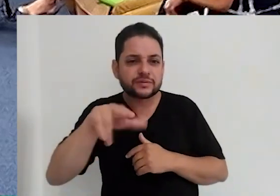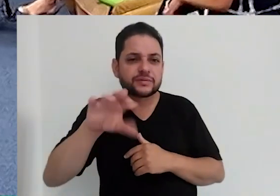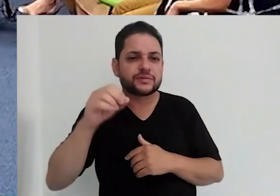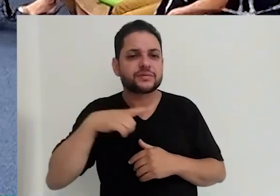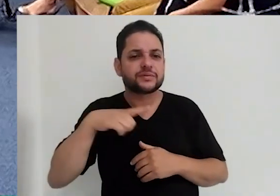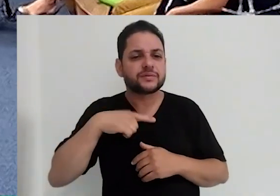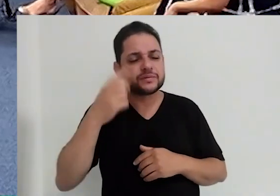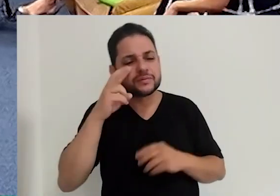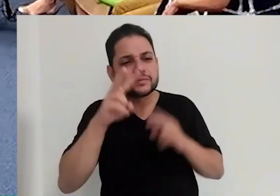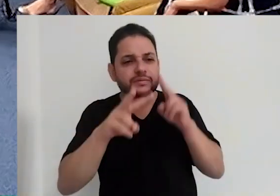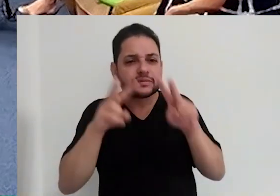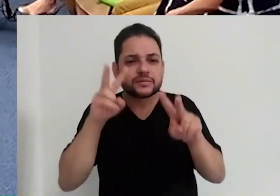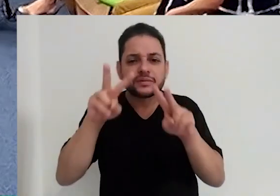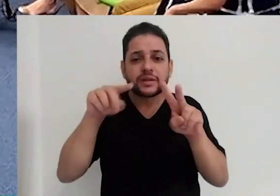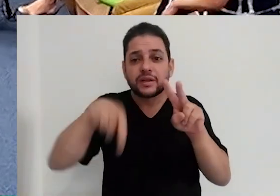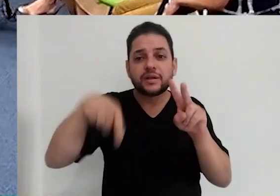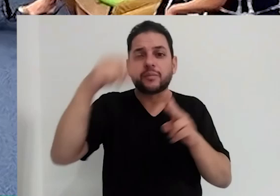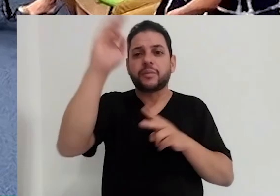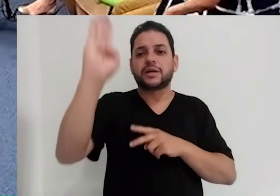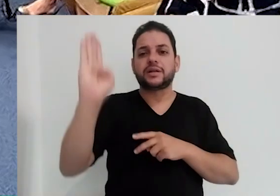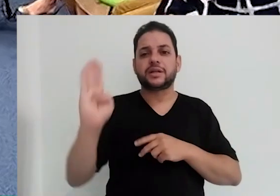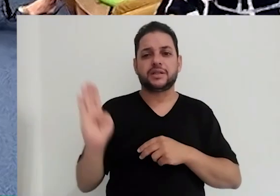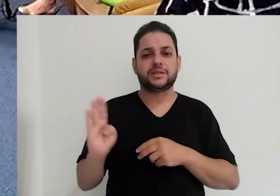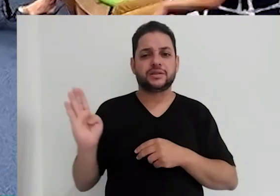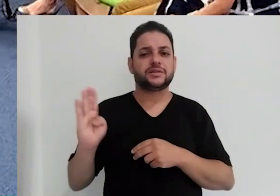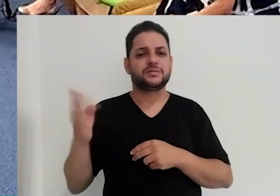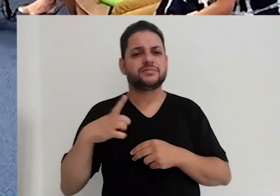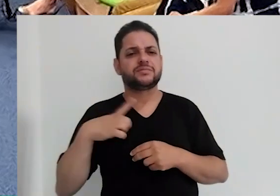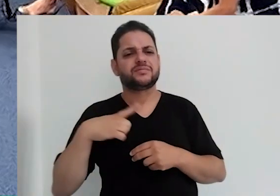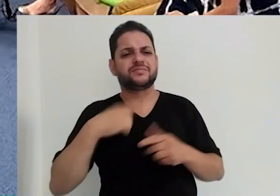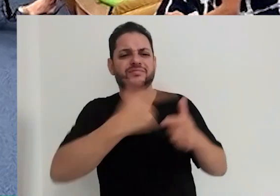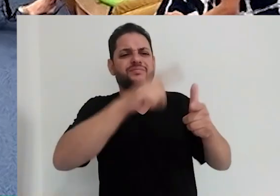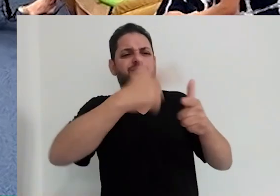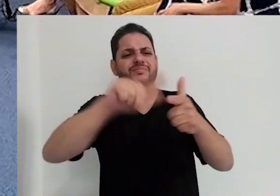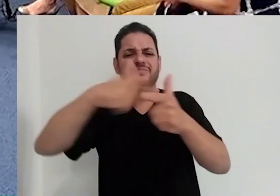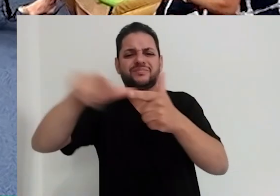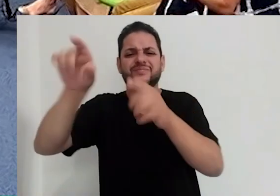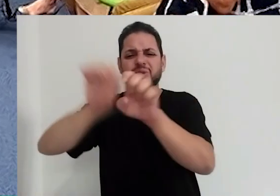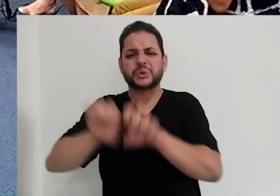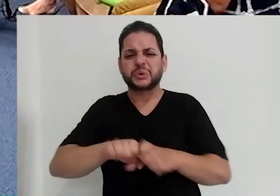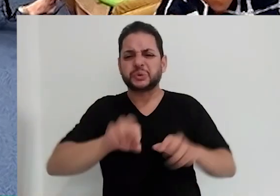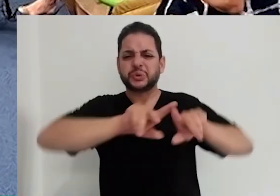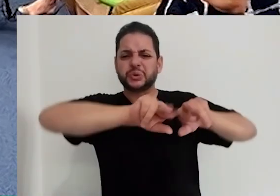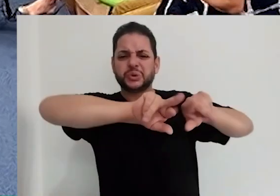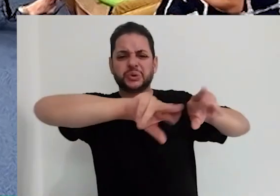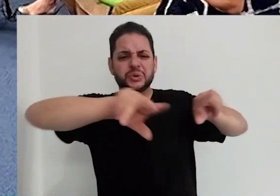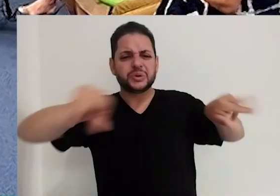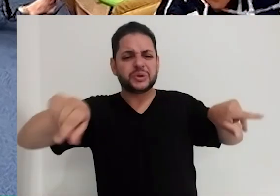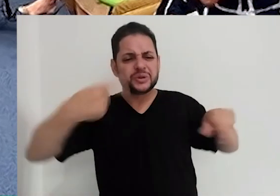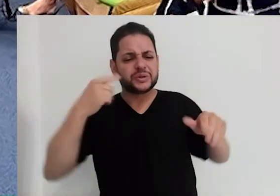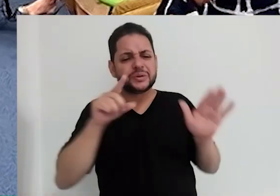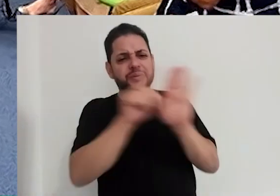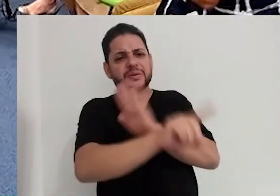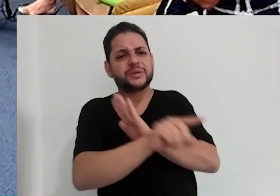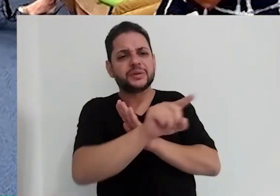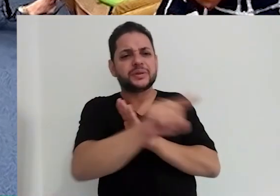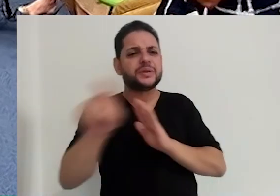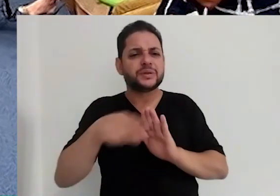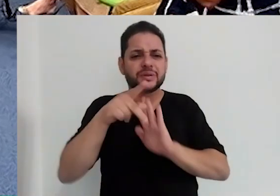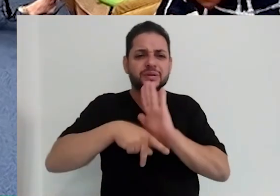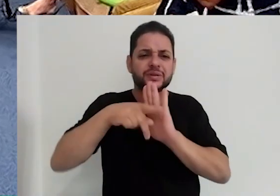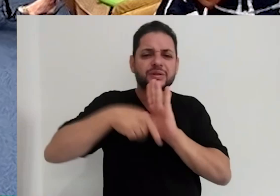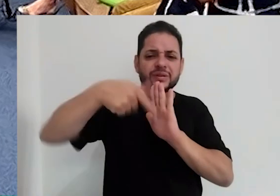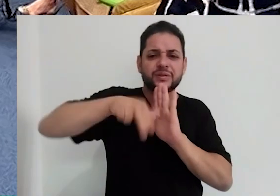né nesse nosso Brasil tão cheio de problemas estruturais E aí eu queria te perguntar se ele também teve essa